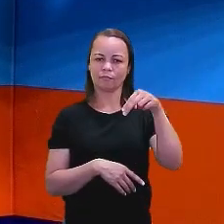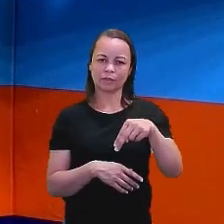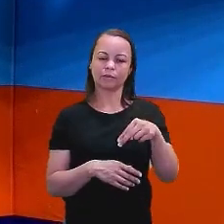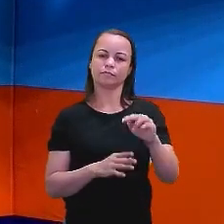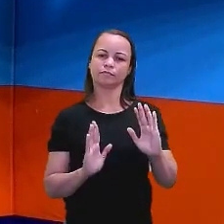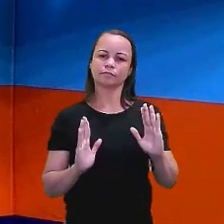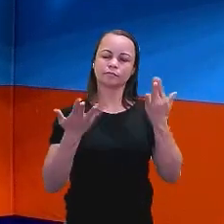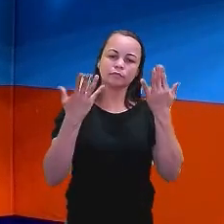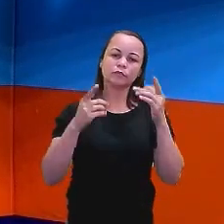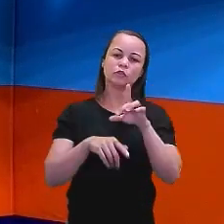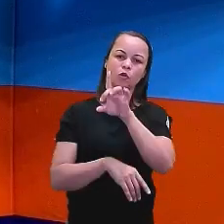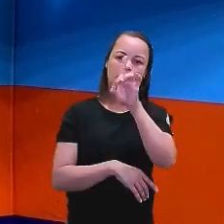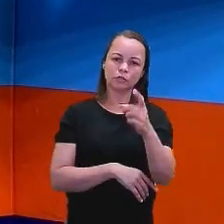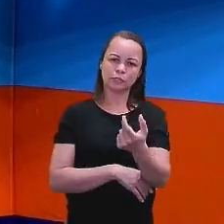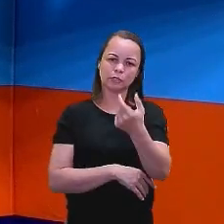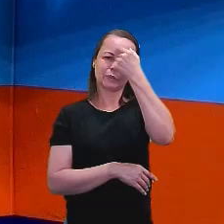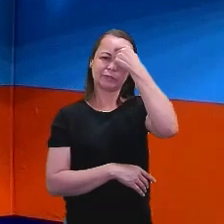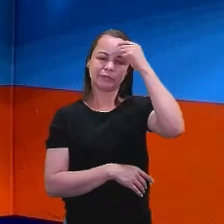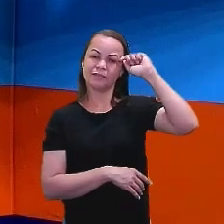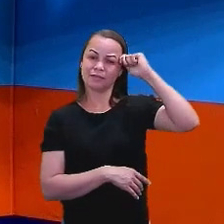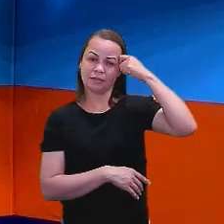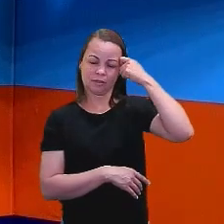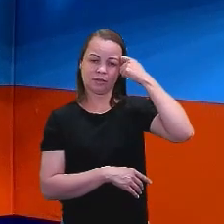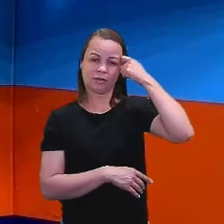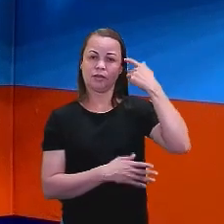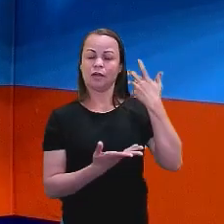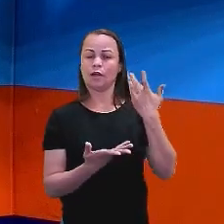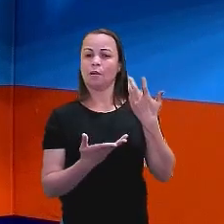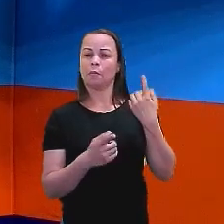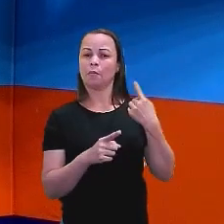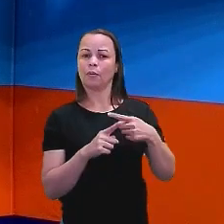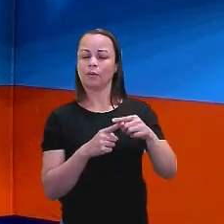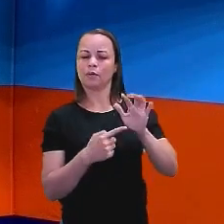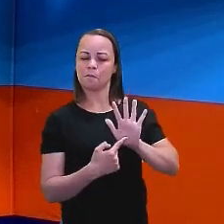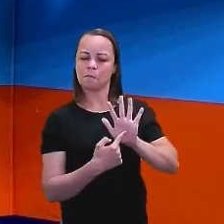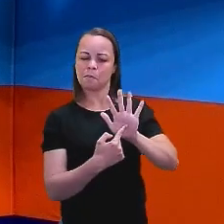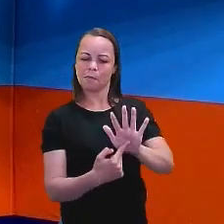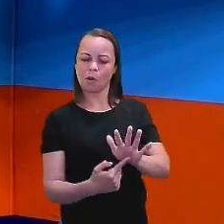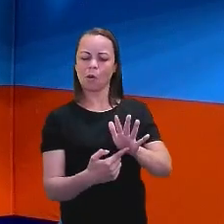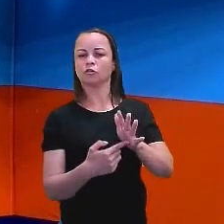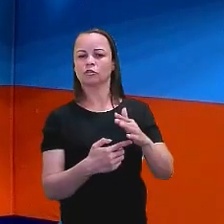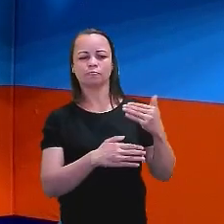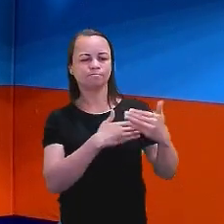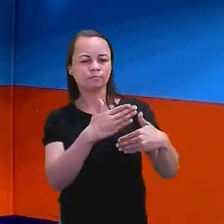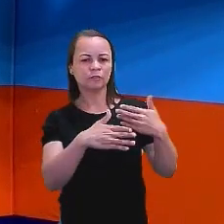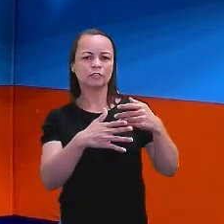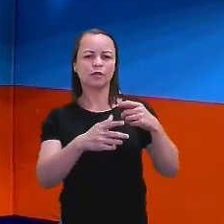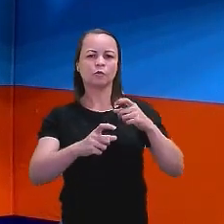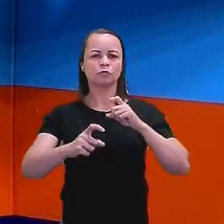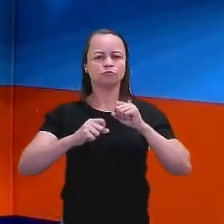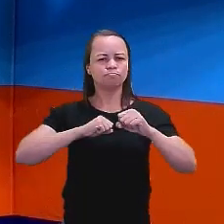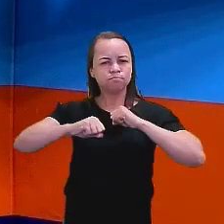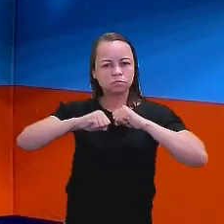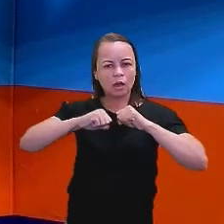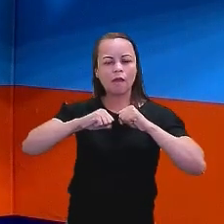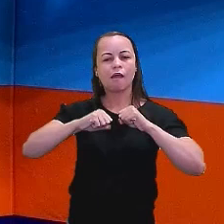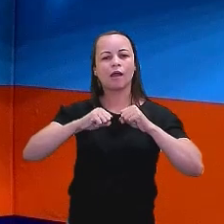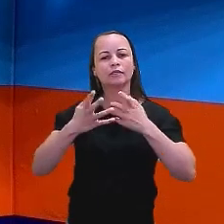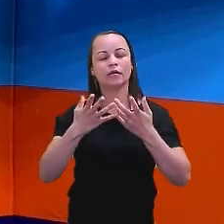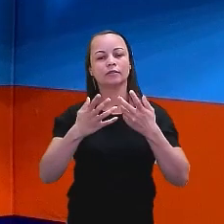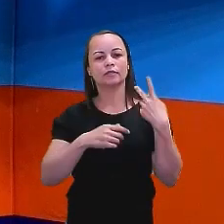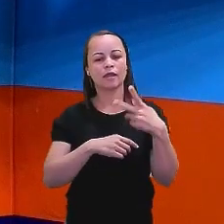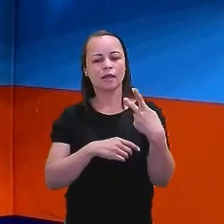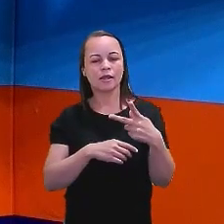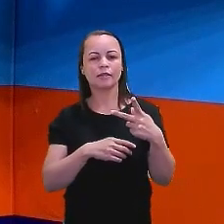comemorado como o Dia da Consciência Negra, porque vai trazer para o centro do debate essa figura